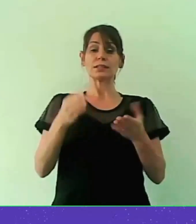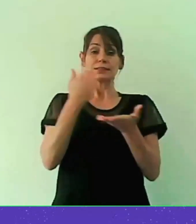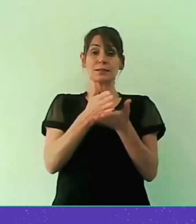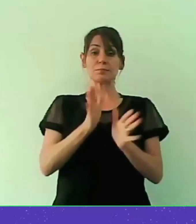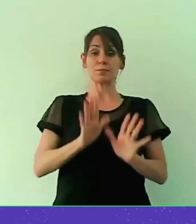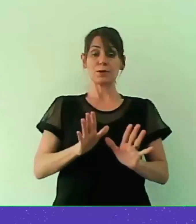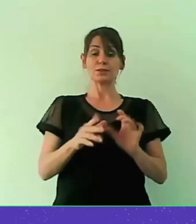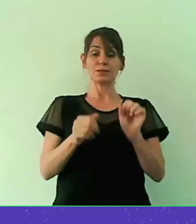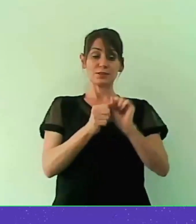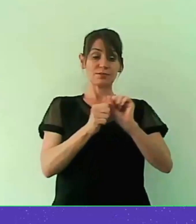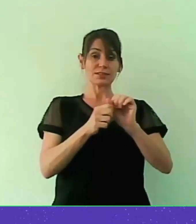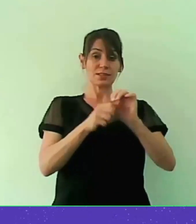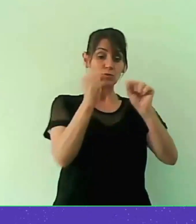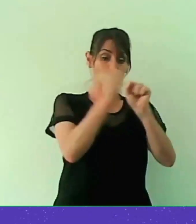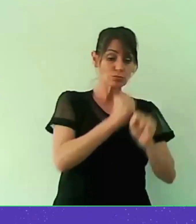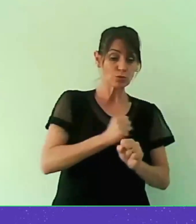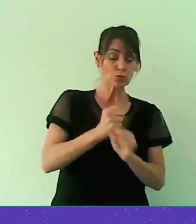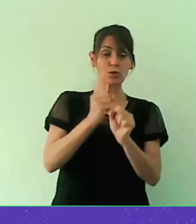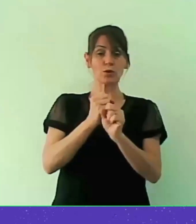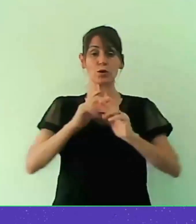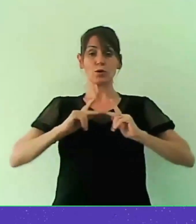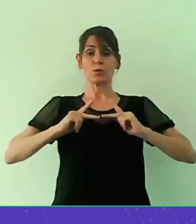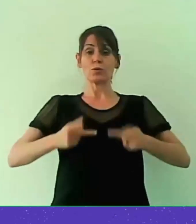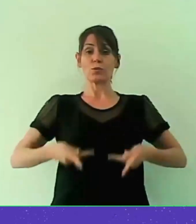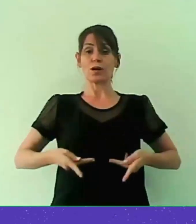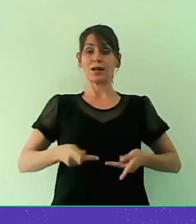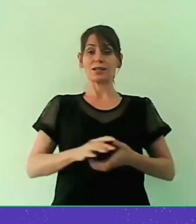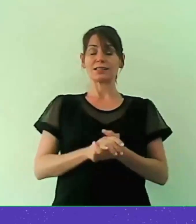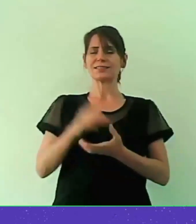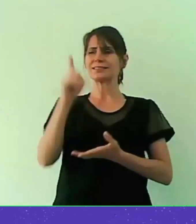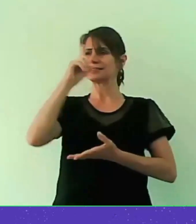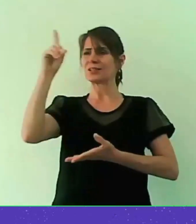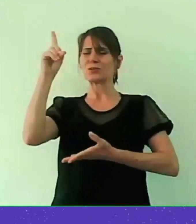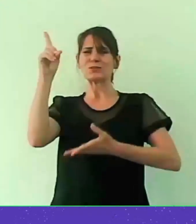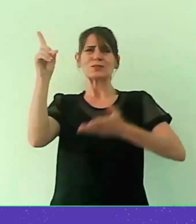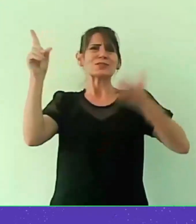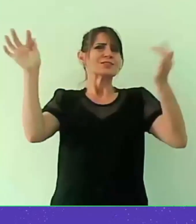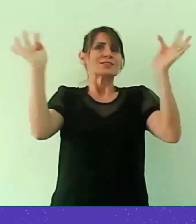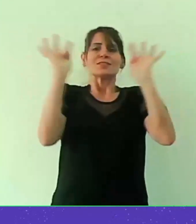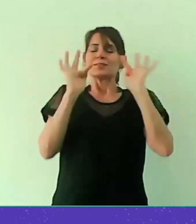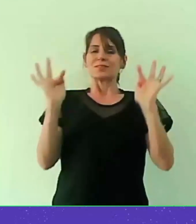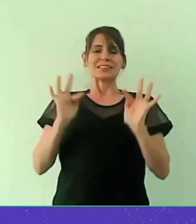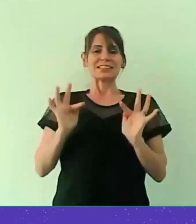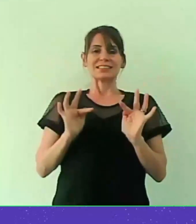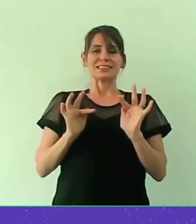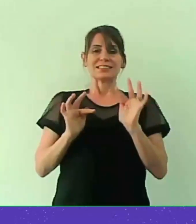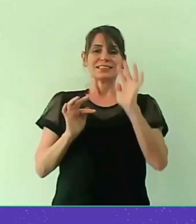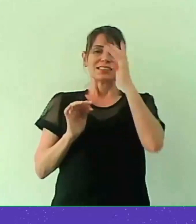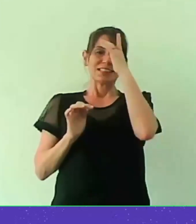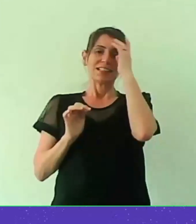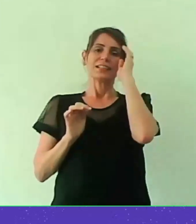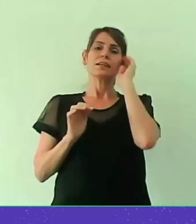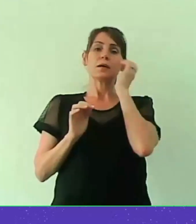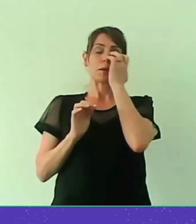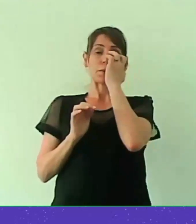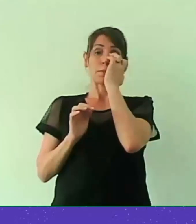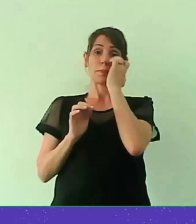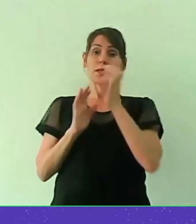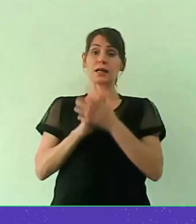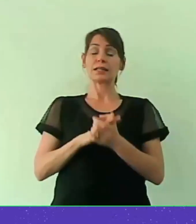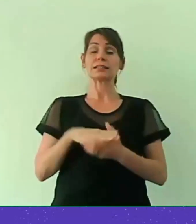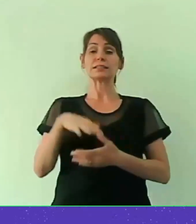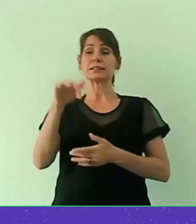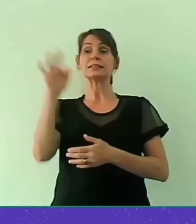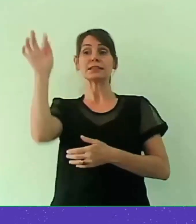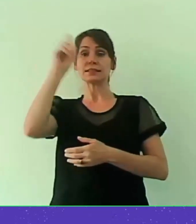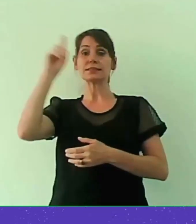Ele estava em plena felicidade e nos criou no ambiente da felicidade. E no